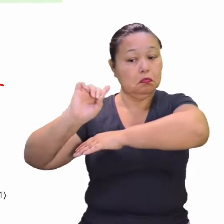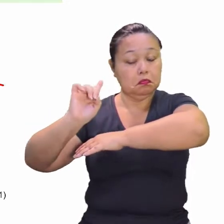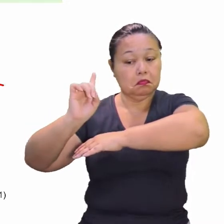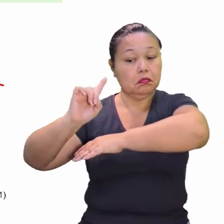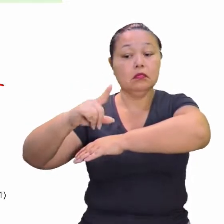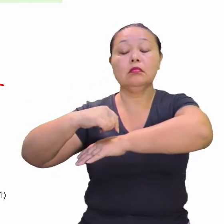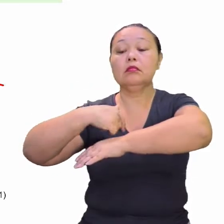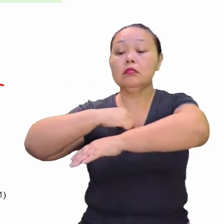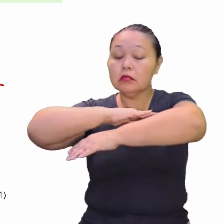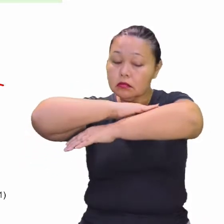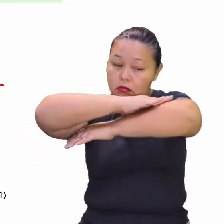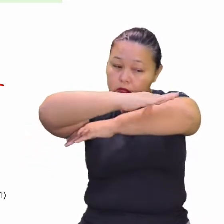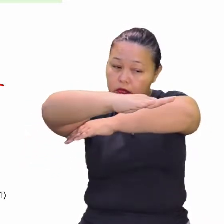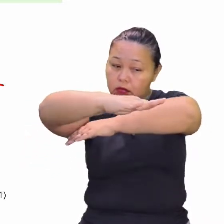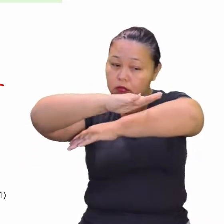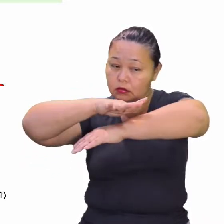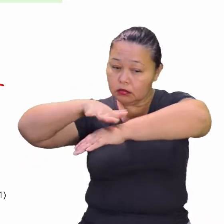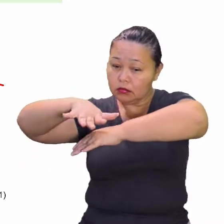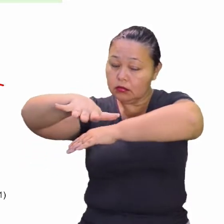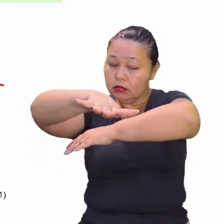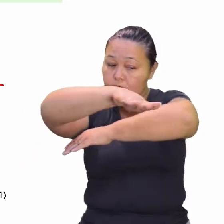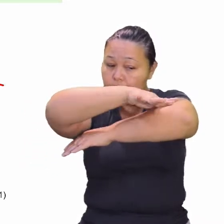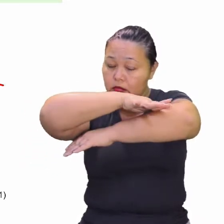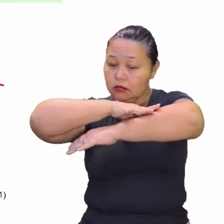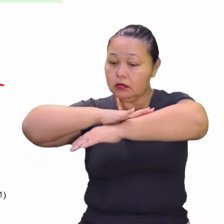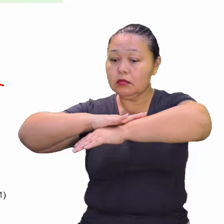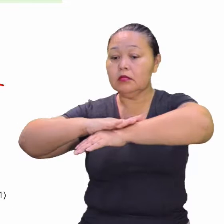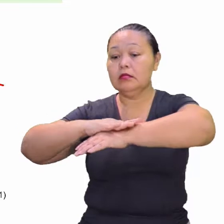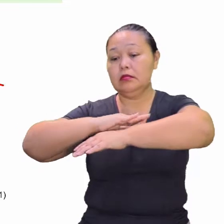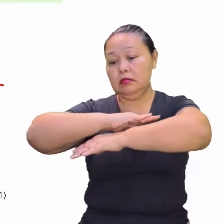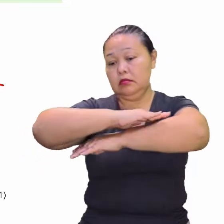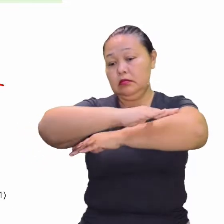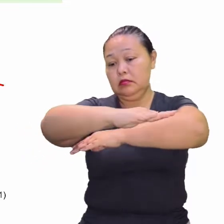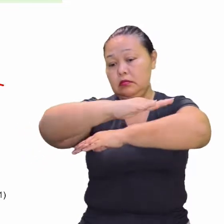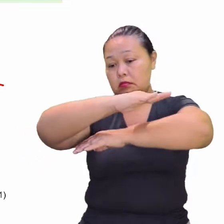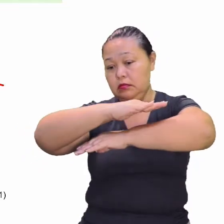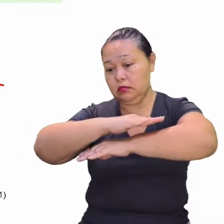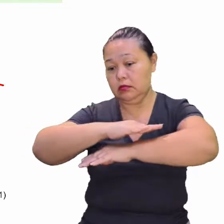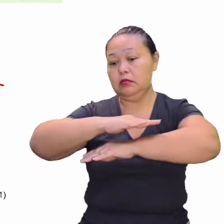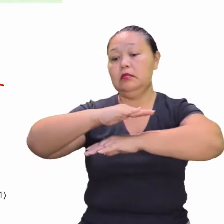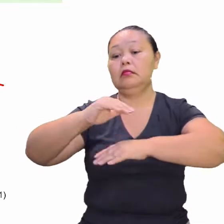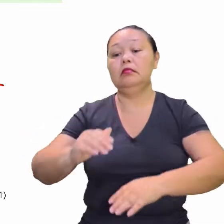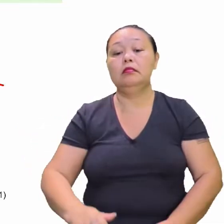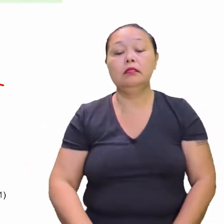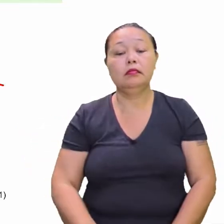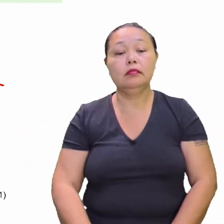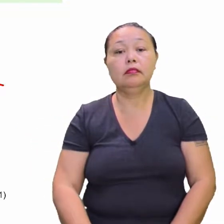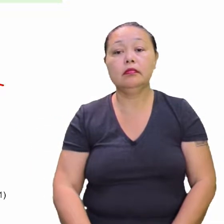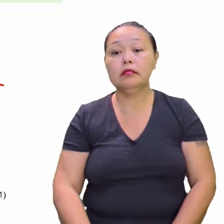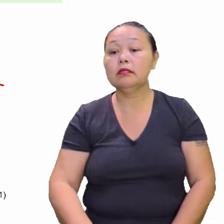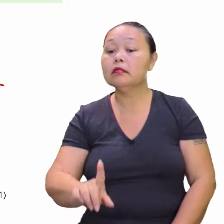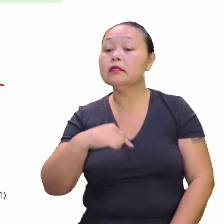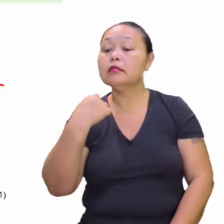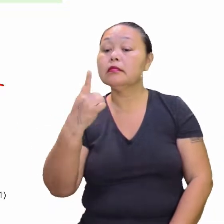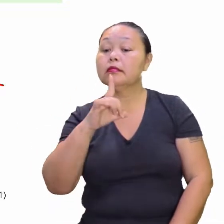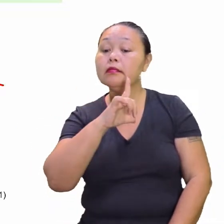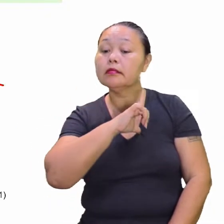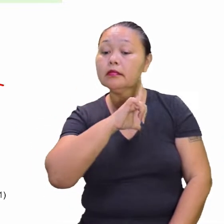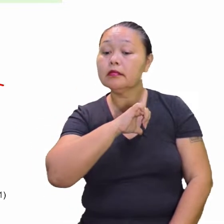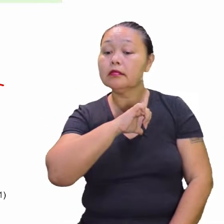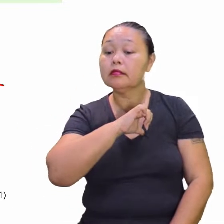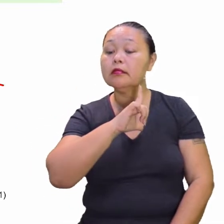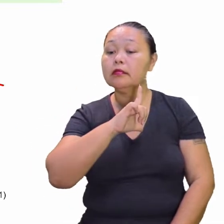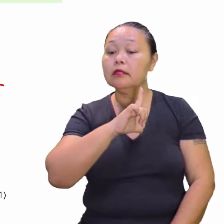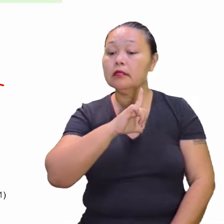montanha. Então, as áreas mais indicadas, geralmente, para a lavoura, são áreas de baixas altitude. Nós temos até